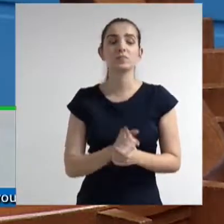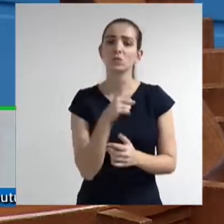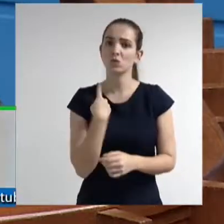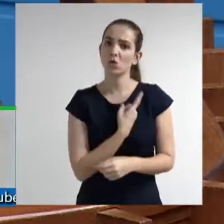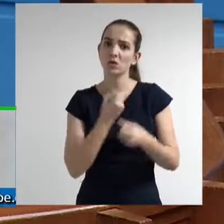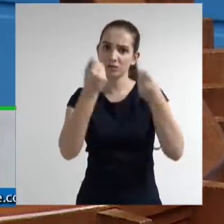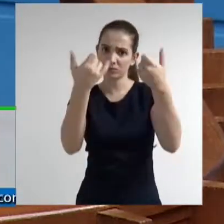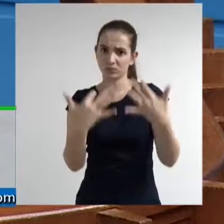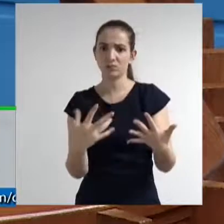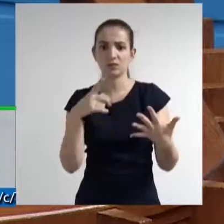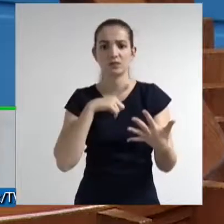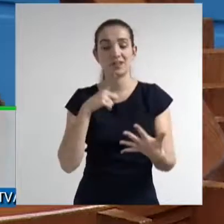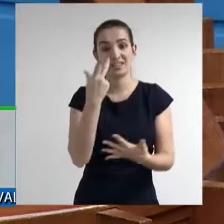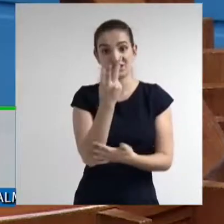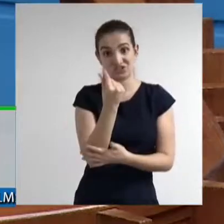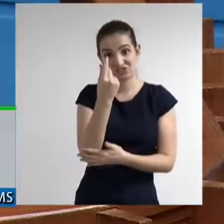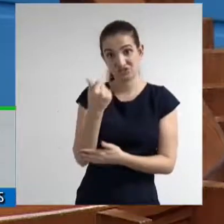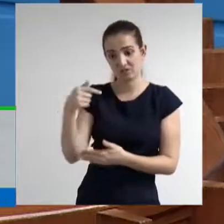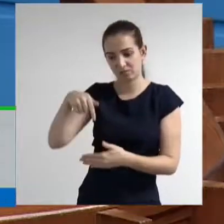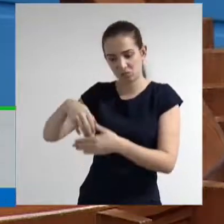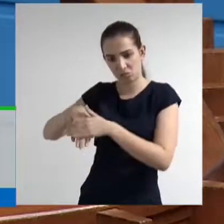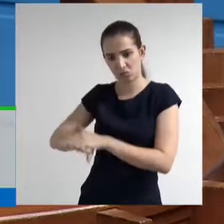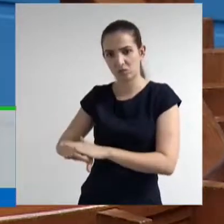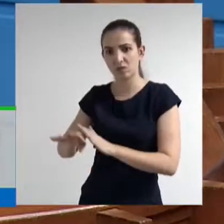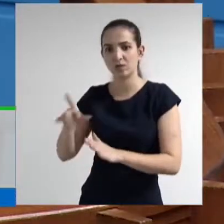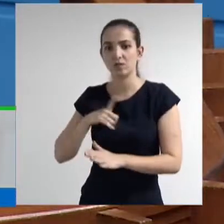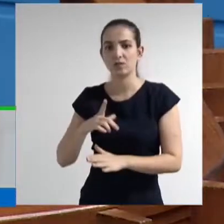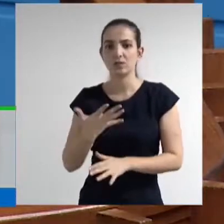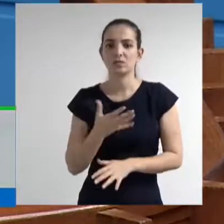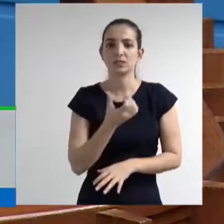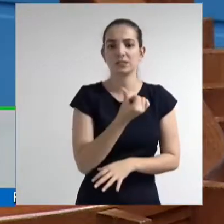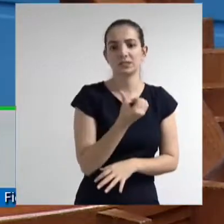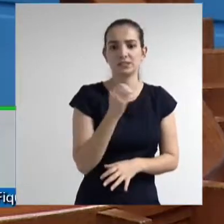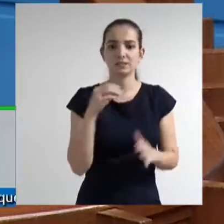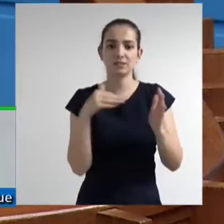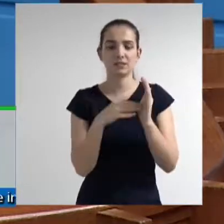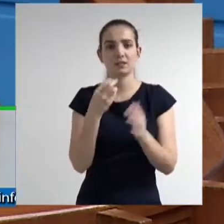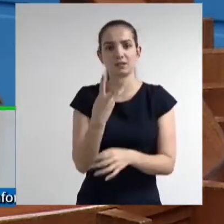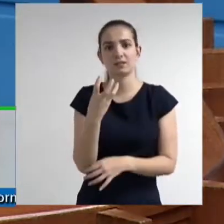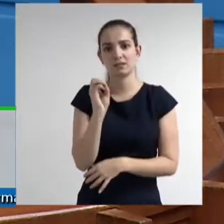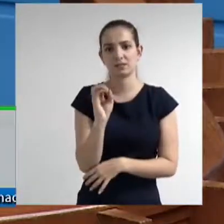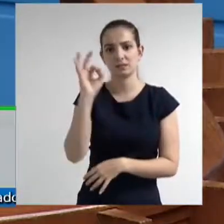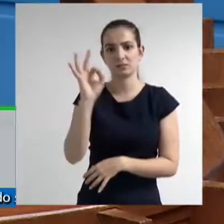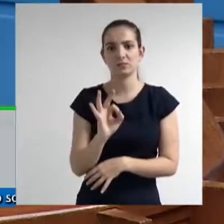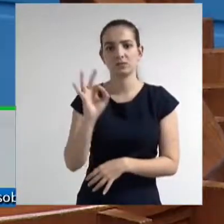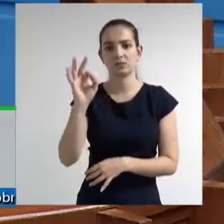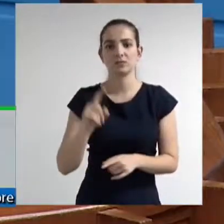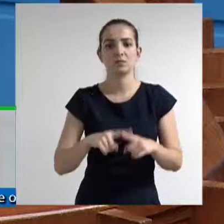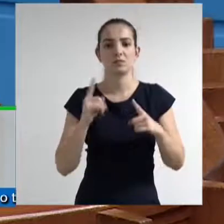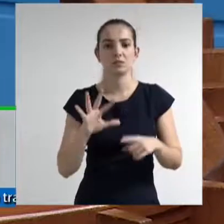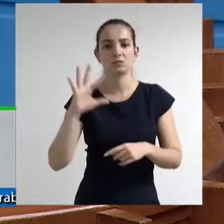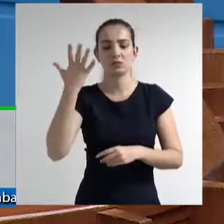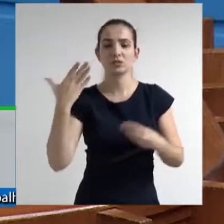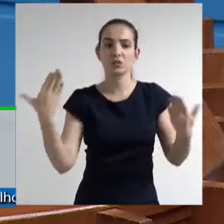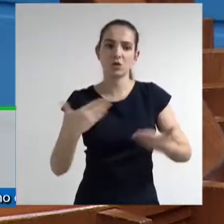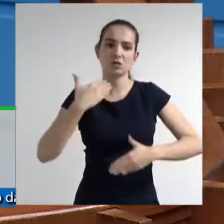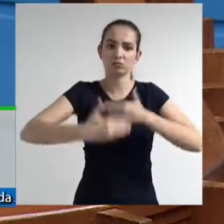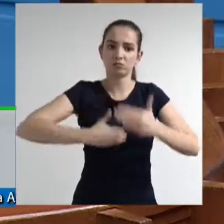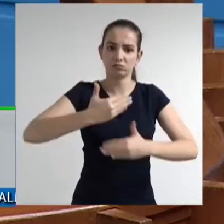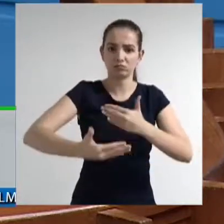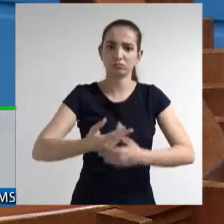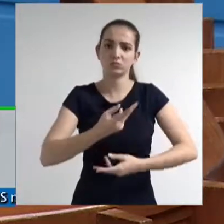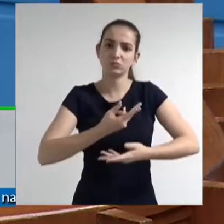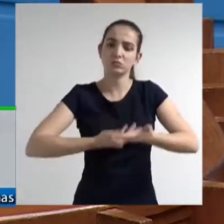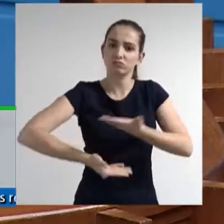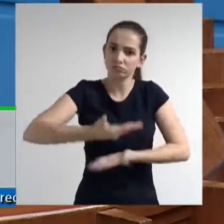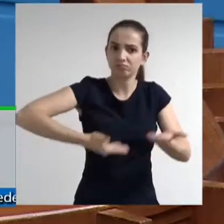descrito que a reconstituição do fundo daria numa equivalência de 70% a 30%. Acontece que, nesse processo de